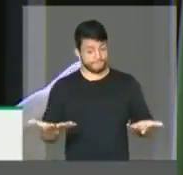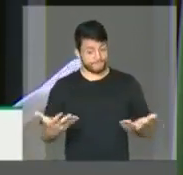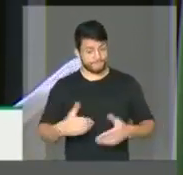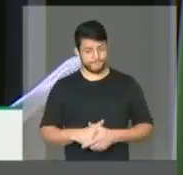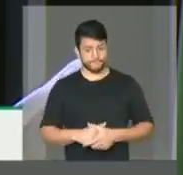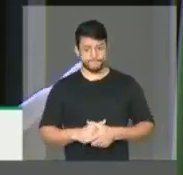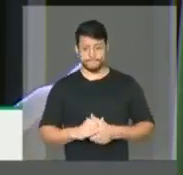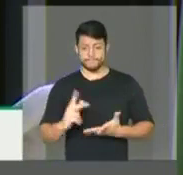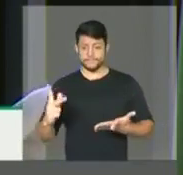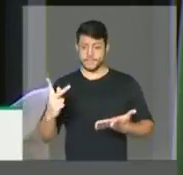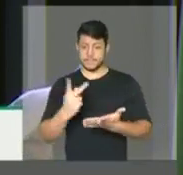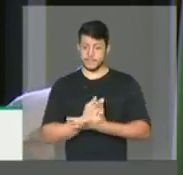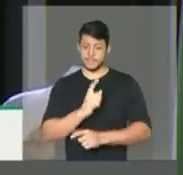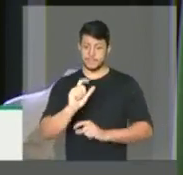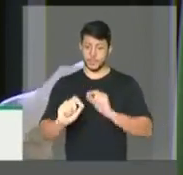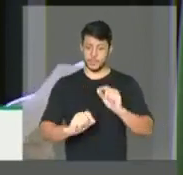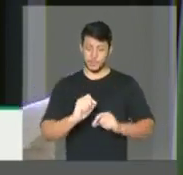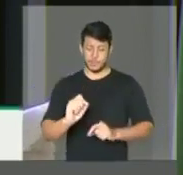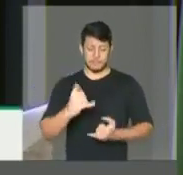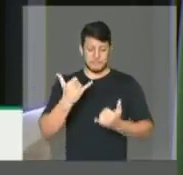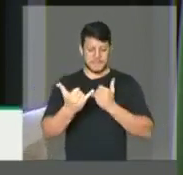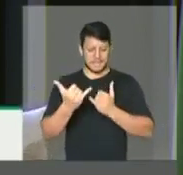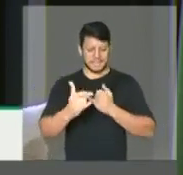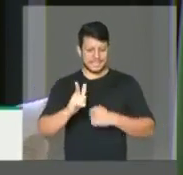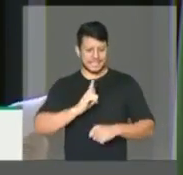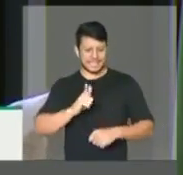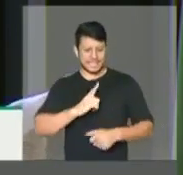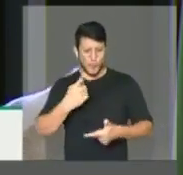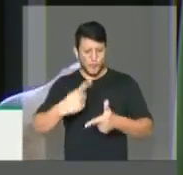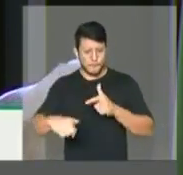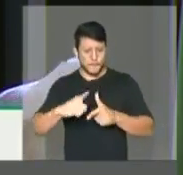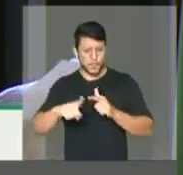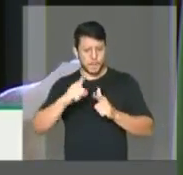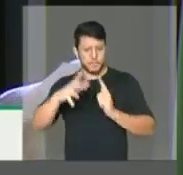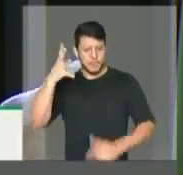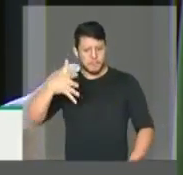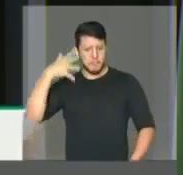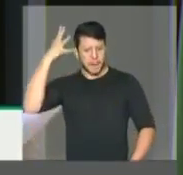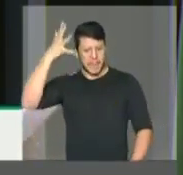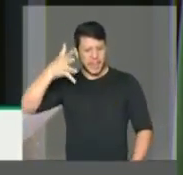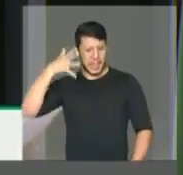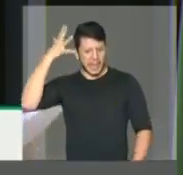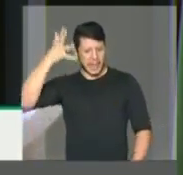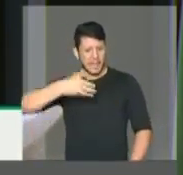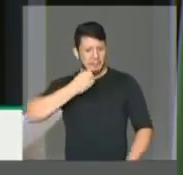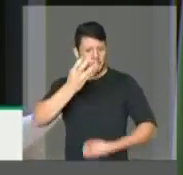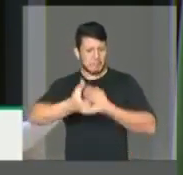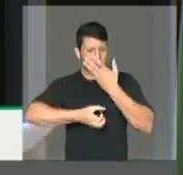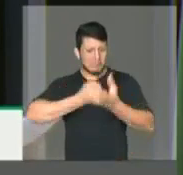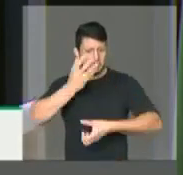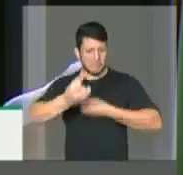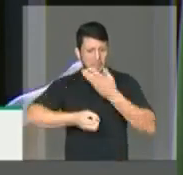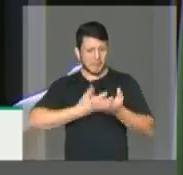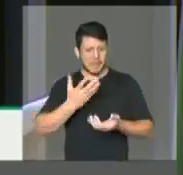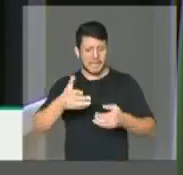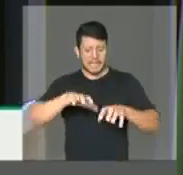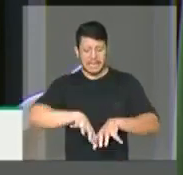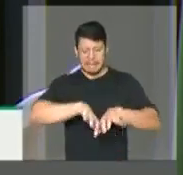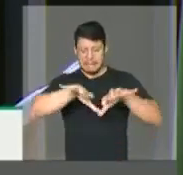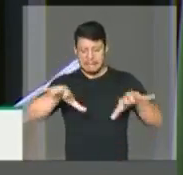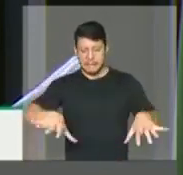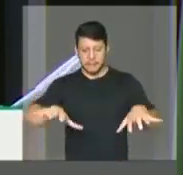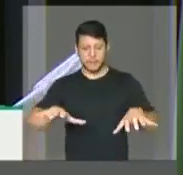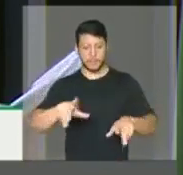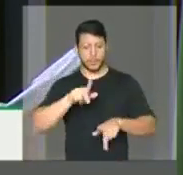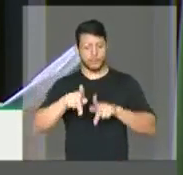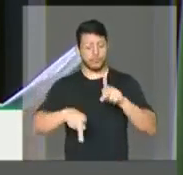a sombra da patologia discursiva que segrega brasileiros de todas as regiões drena